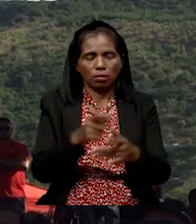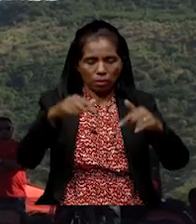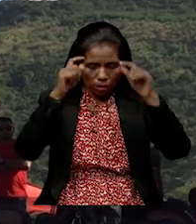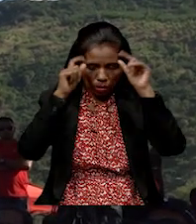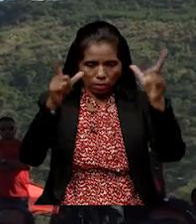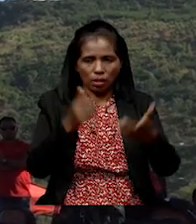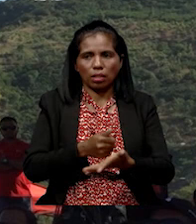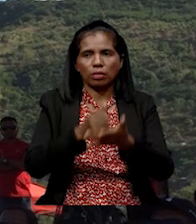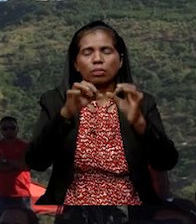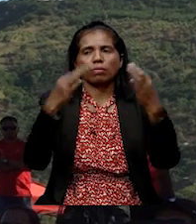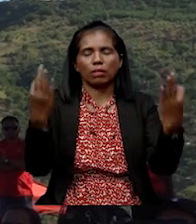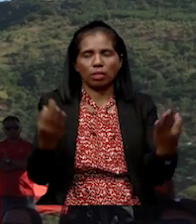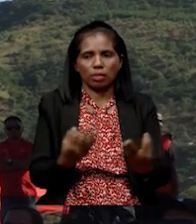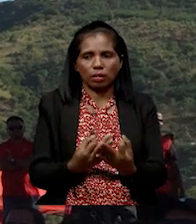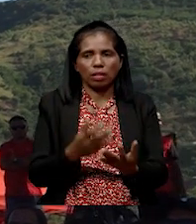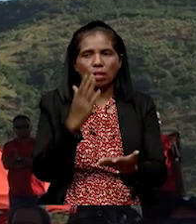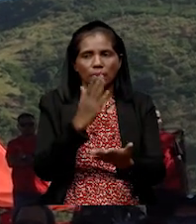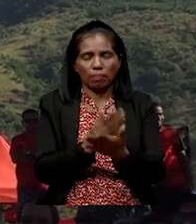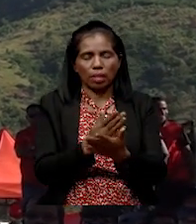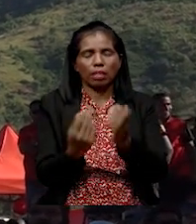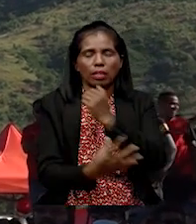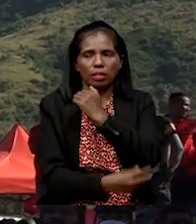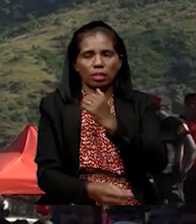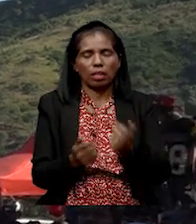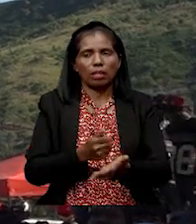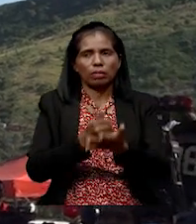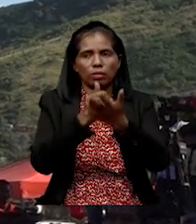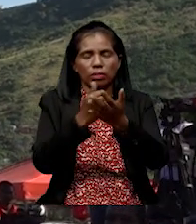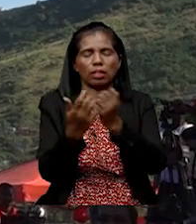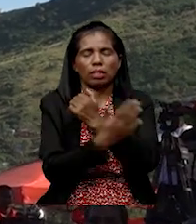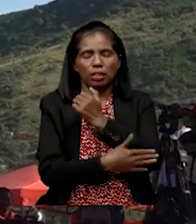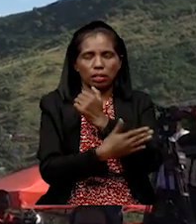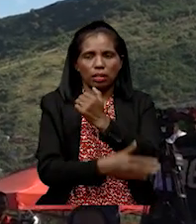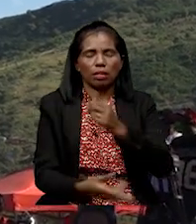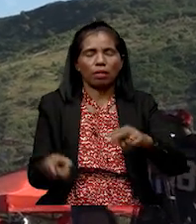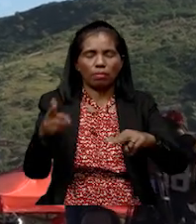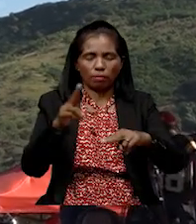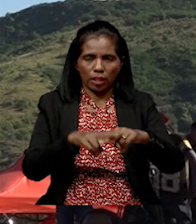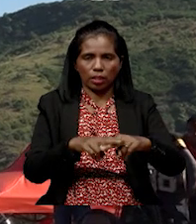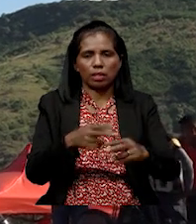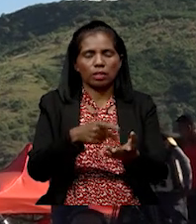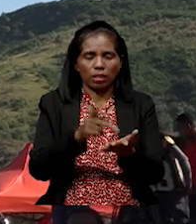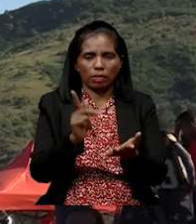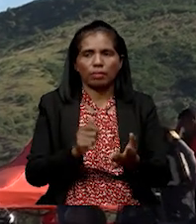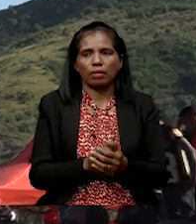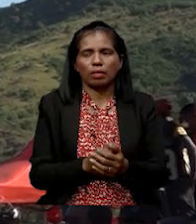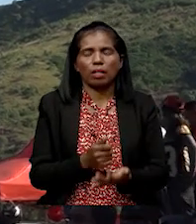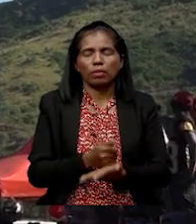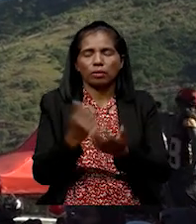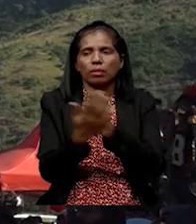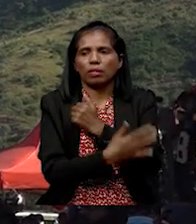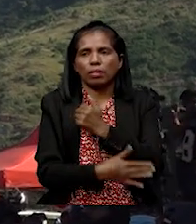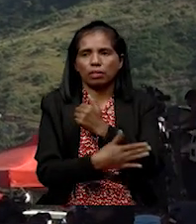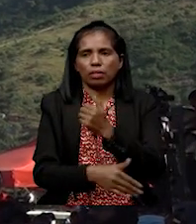Ajuda a família sira, onde combate guia. Ajuda a nação, onde aumenta a receita. Ajuda a nação,